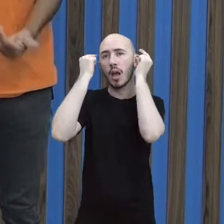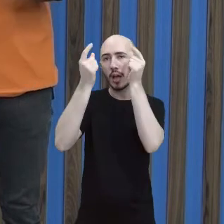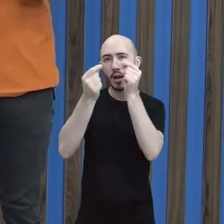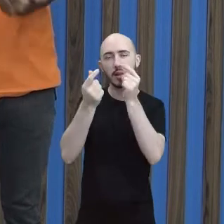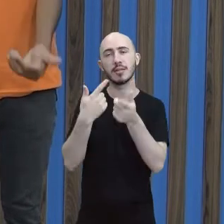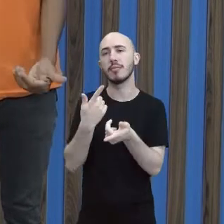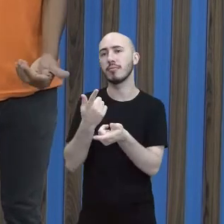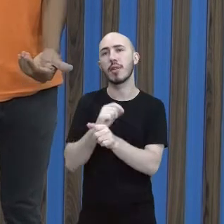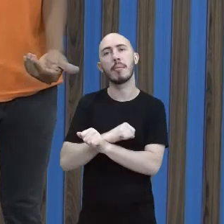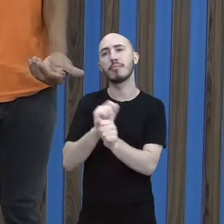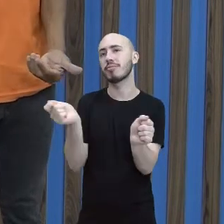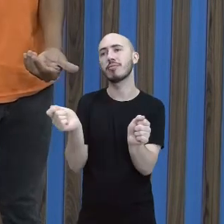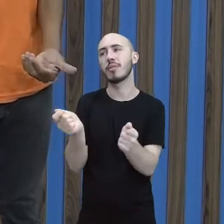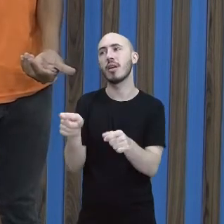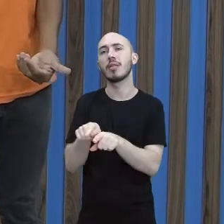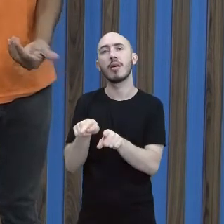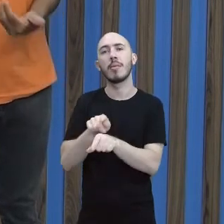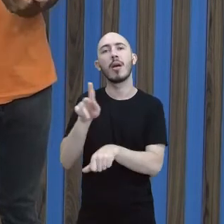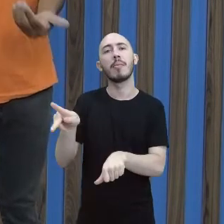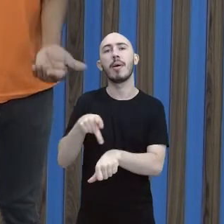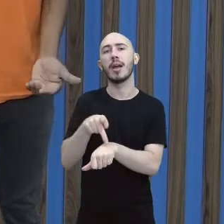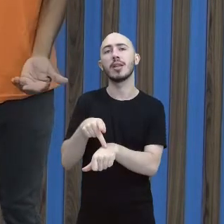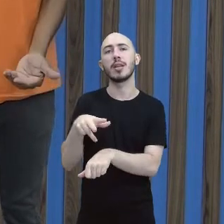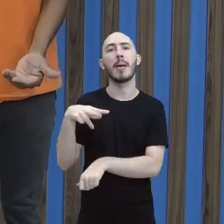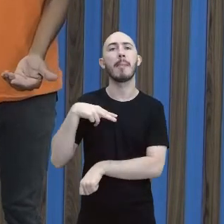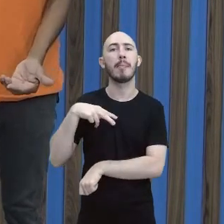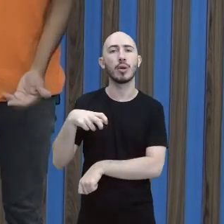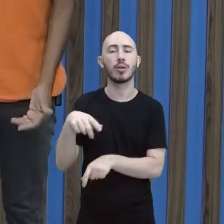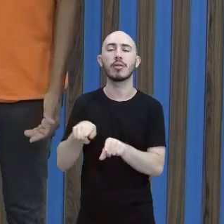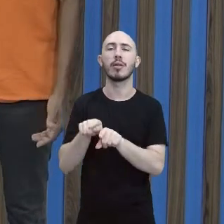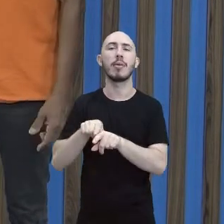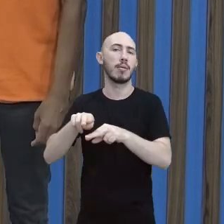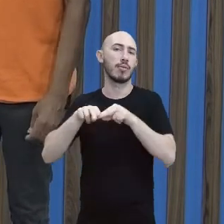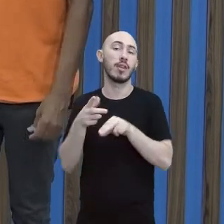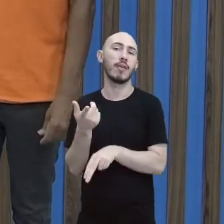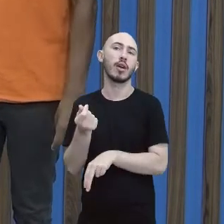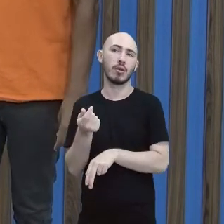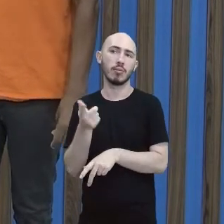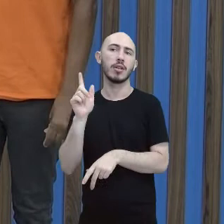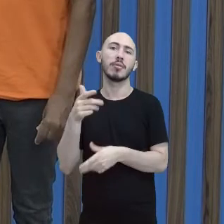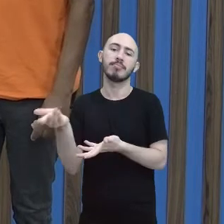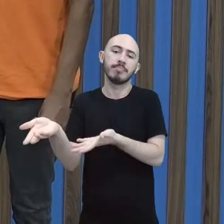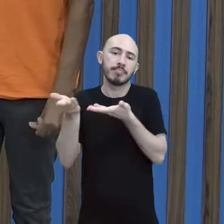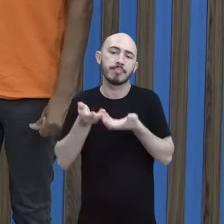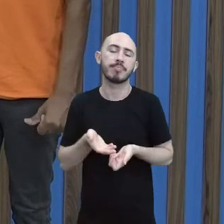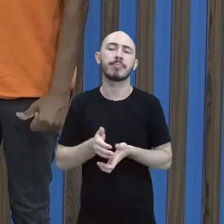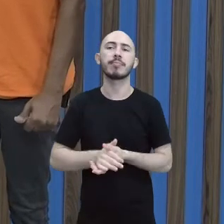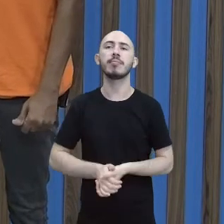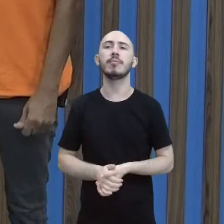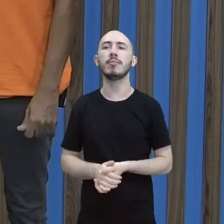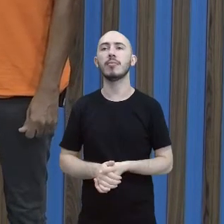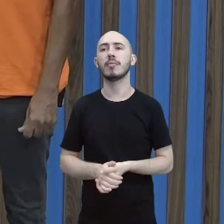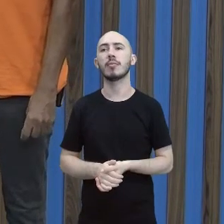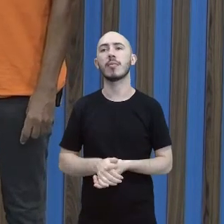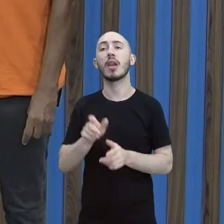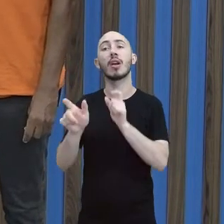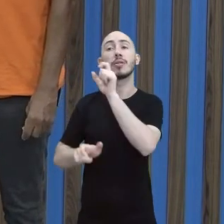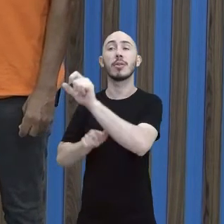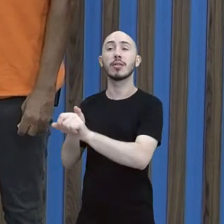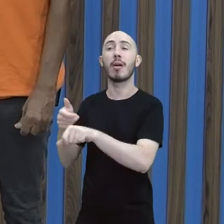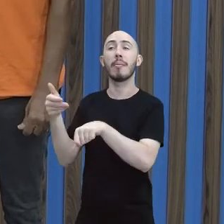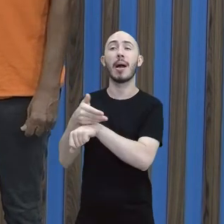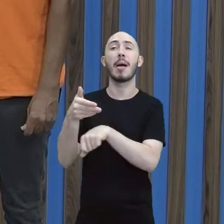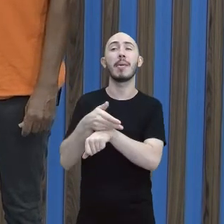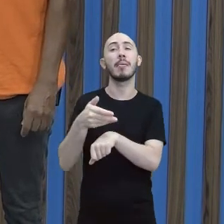receber. Portugal também não tem condições de receber, tá? Por questão de sua economia, mas recebe. Ao entrar na Europa, muitos imigrantes vão trabalhar em